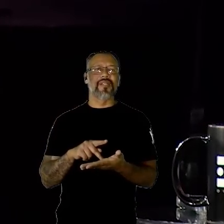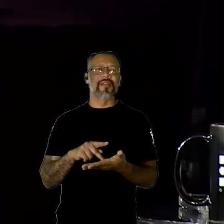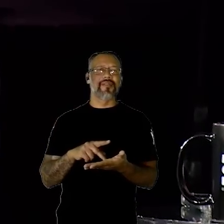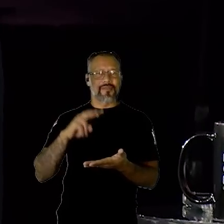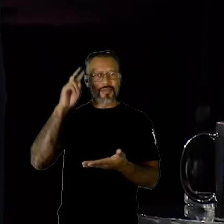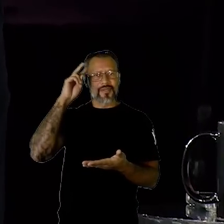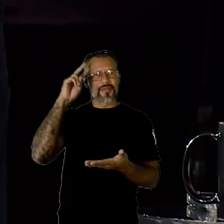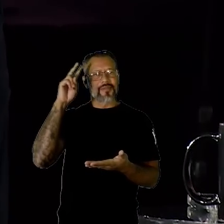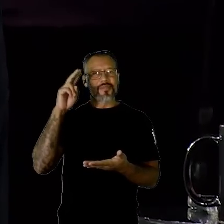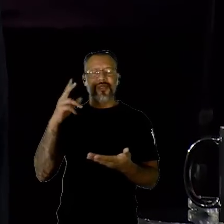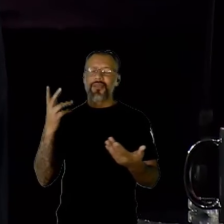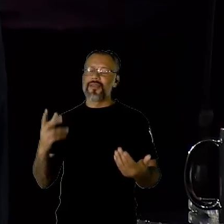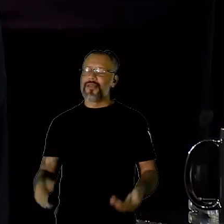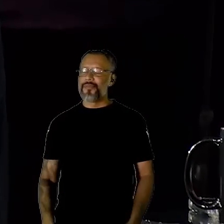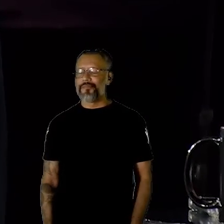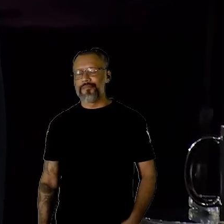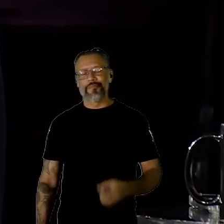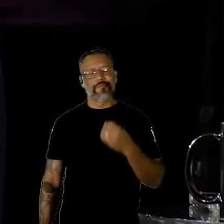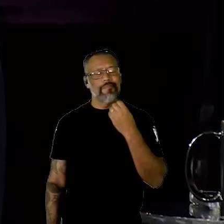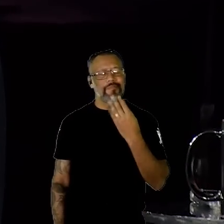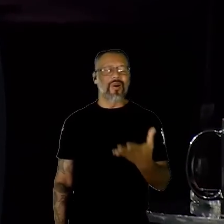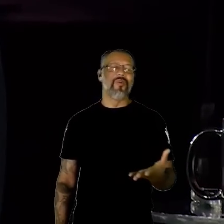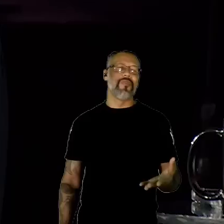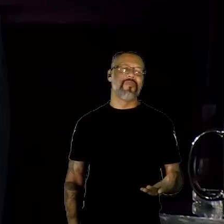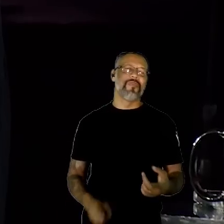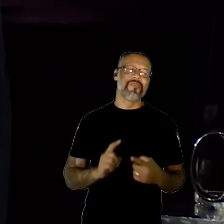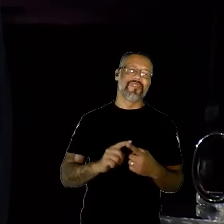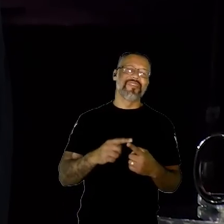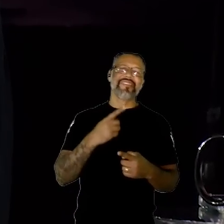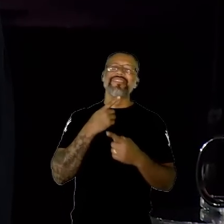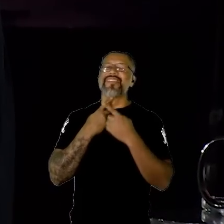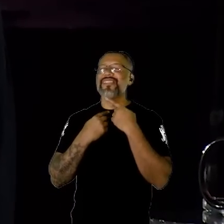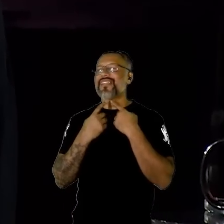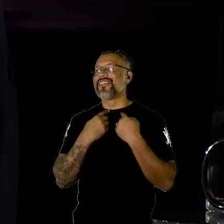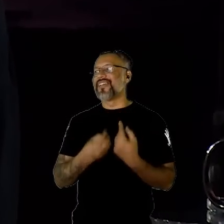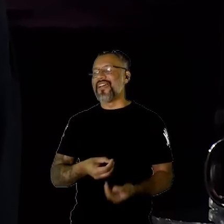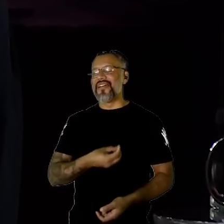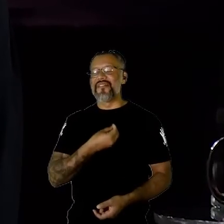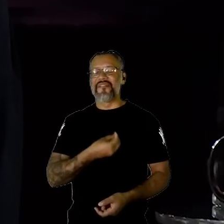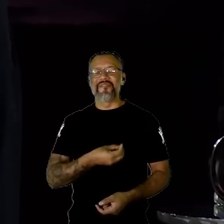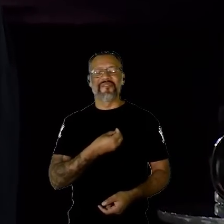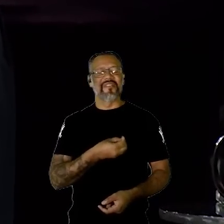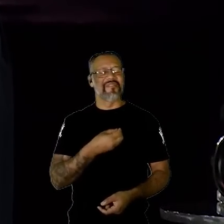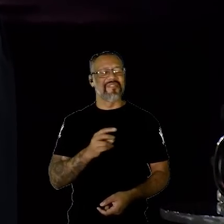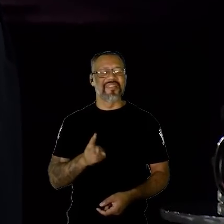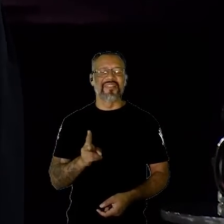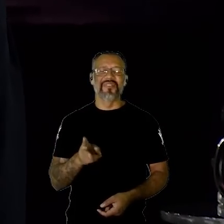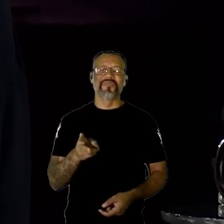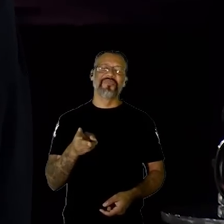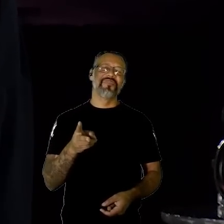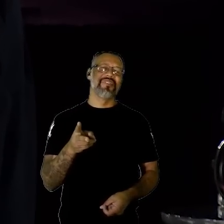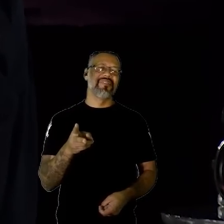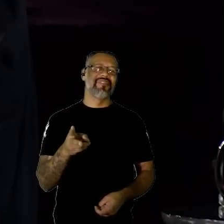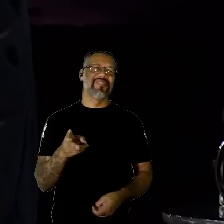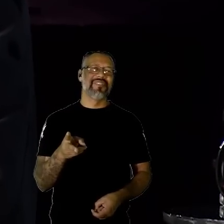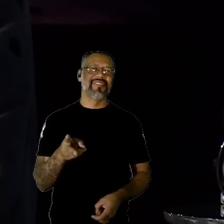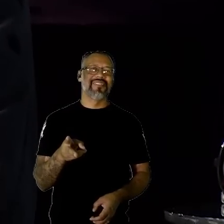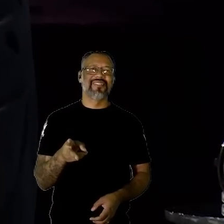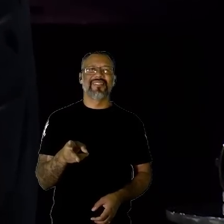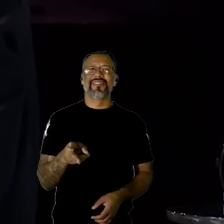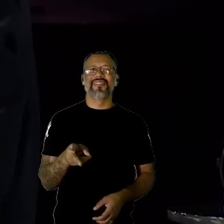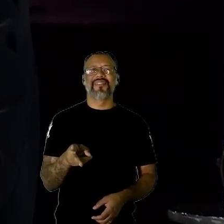Você tem vontade de viver Você tem vontade de se expor